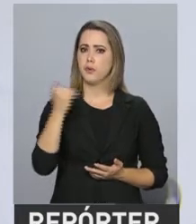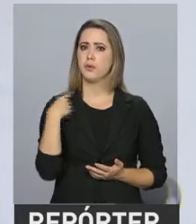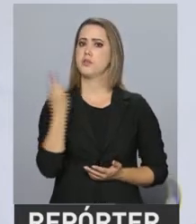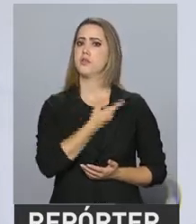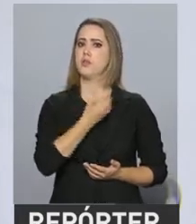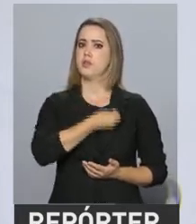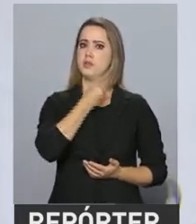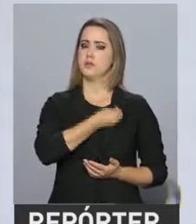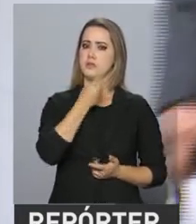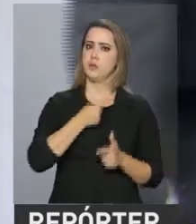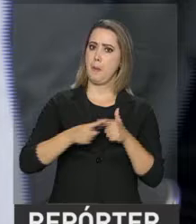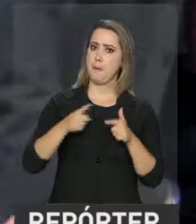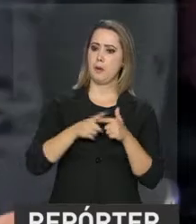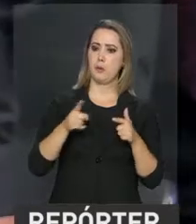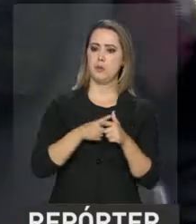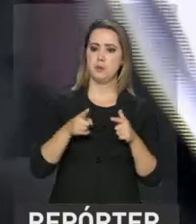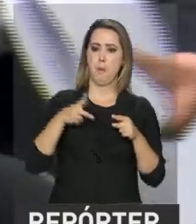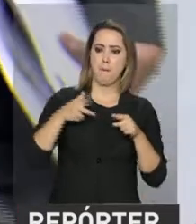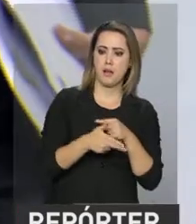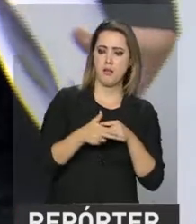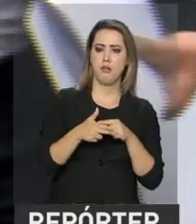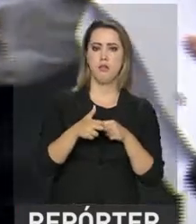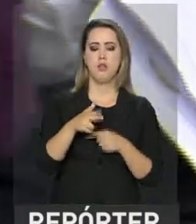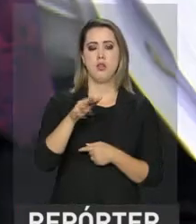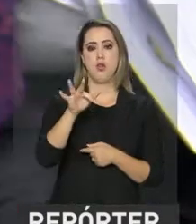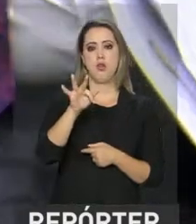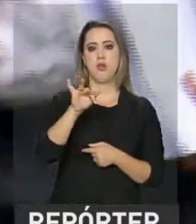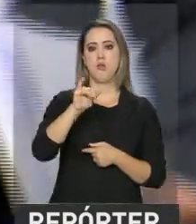vivemos um grave estrangulamento fiscal